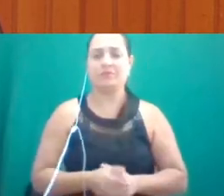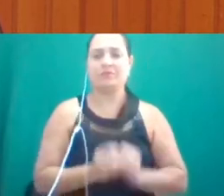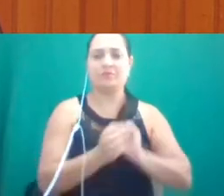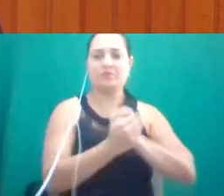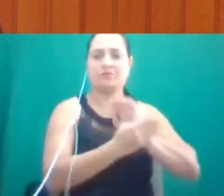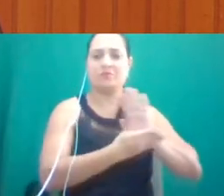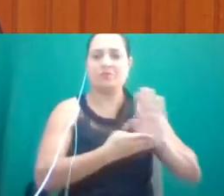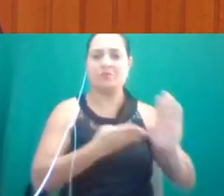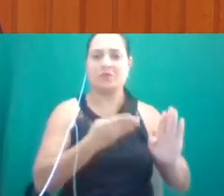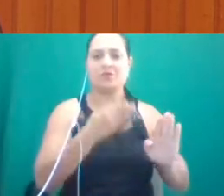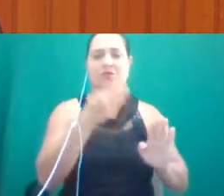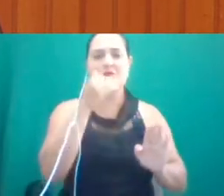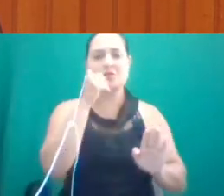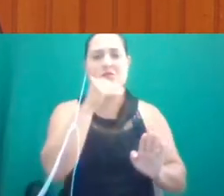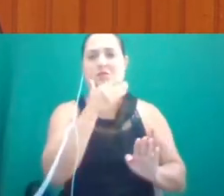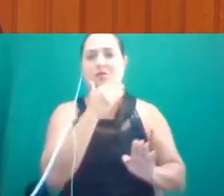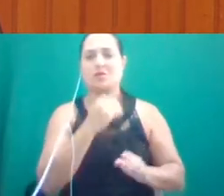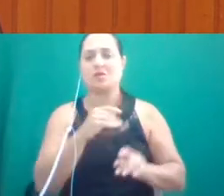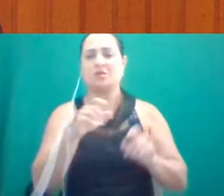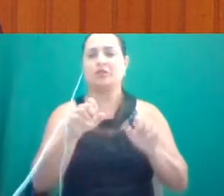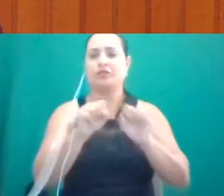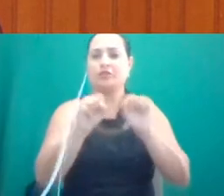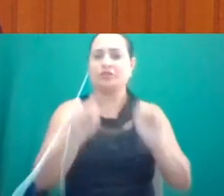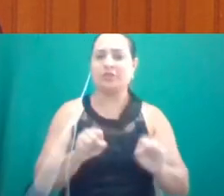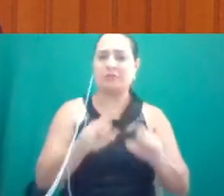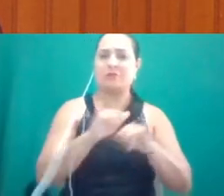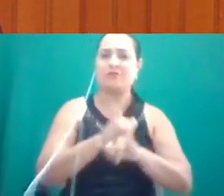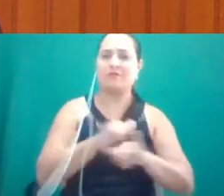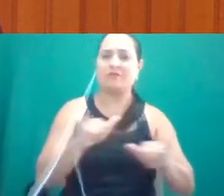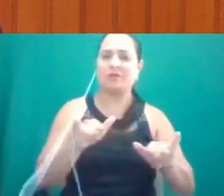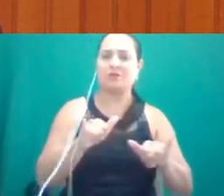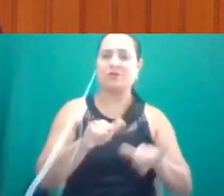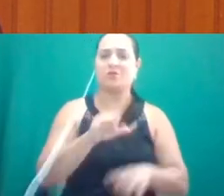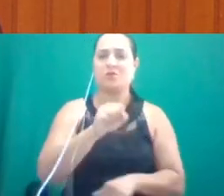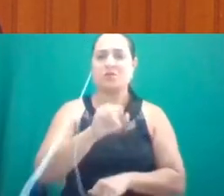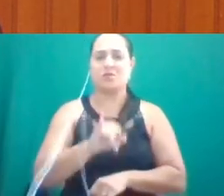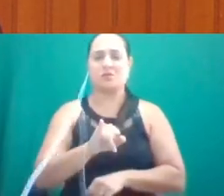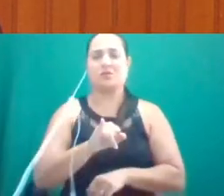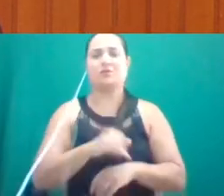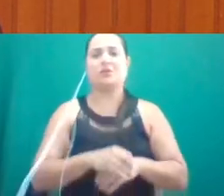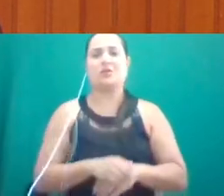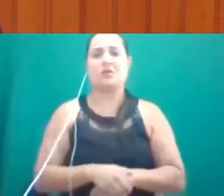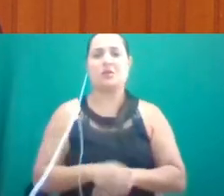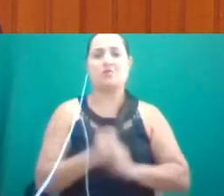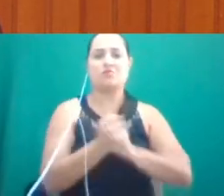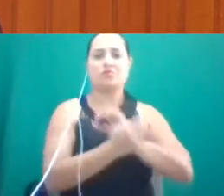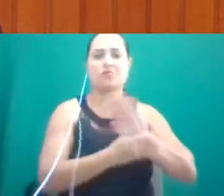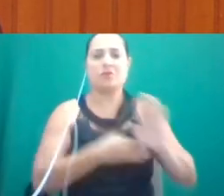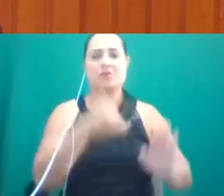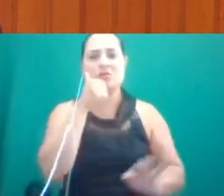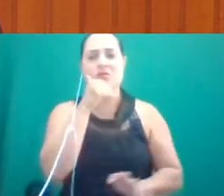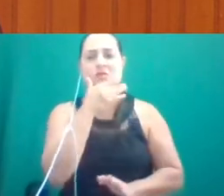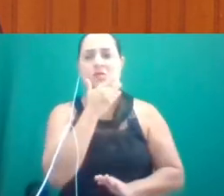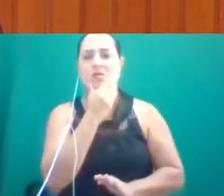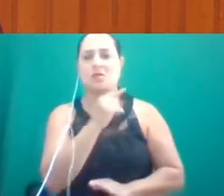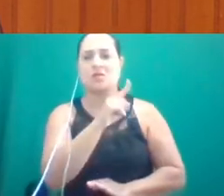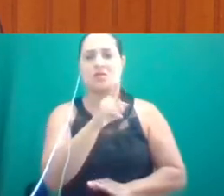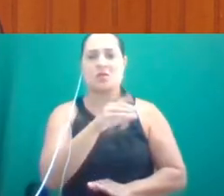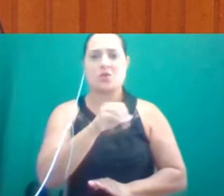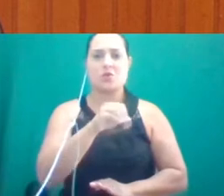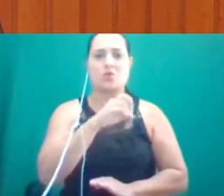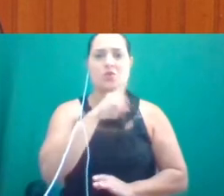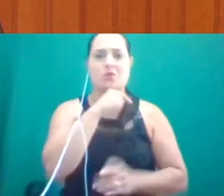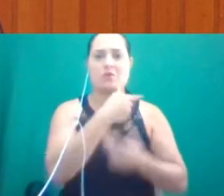Neste momento, serão apresentados os vídeos dos juramentistas dos cursos de bacharelados para que eles